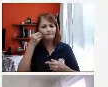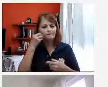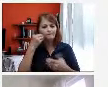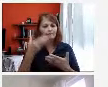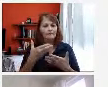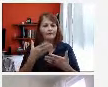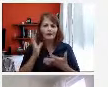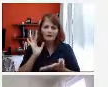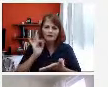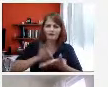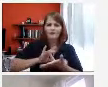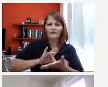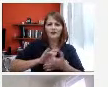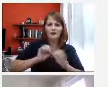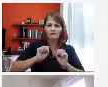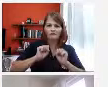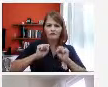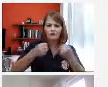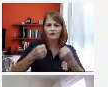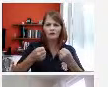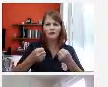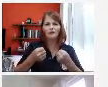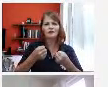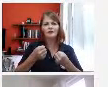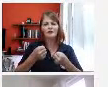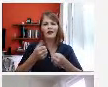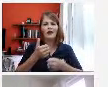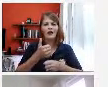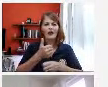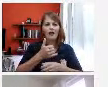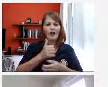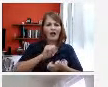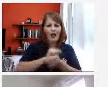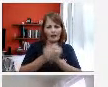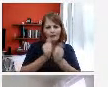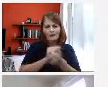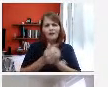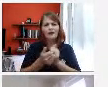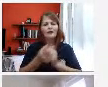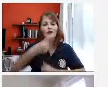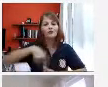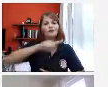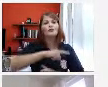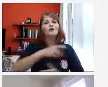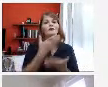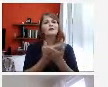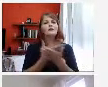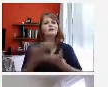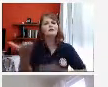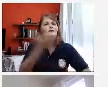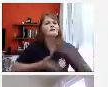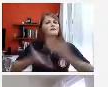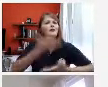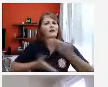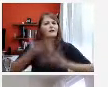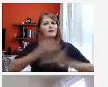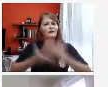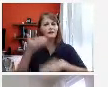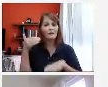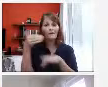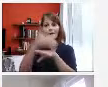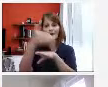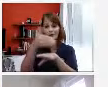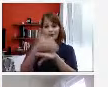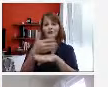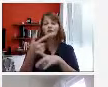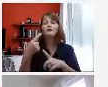máximo, dinamizar, fazer com que as nossas aulas se tornem mais interativas e participativas, né?